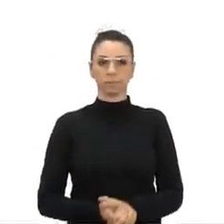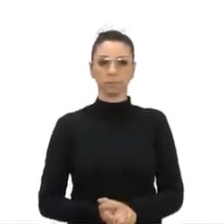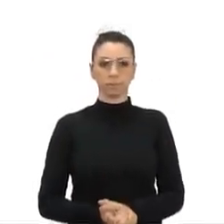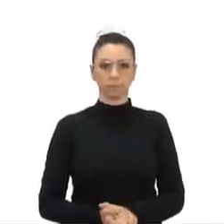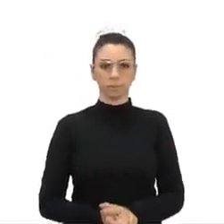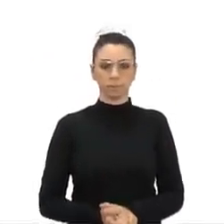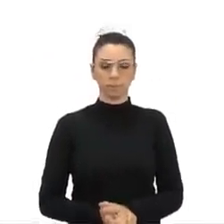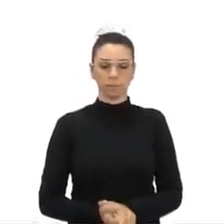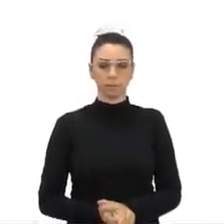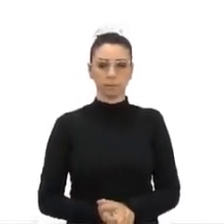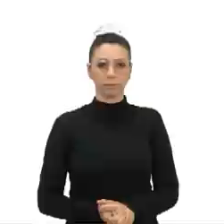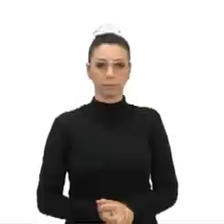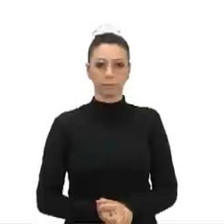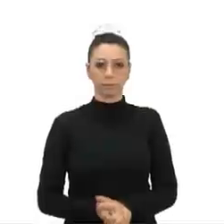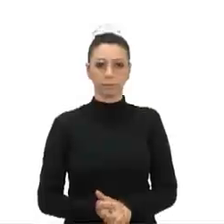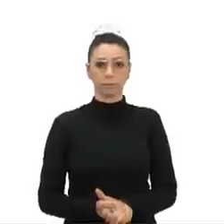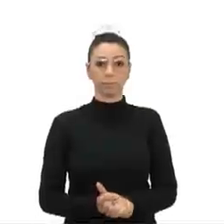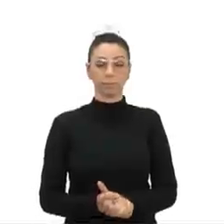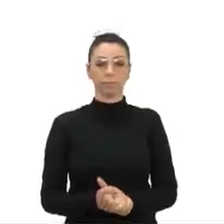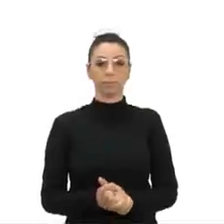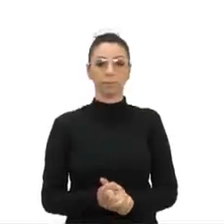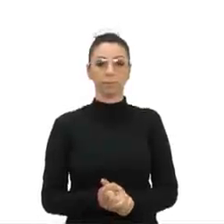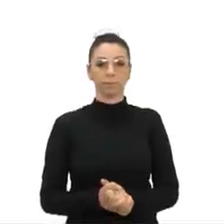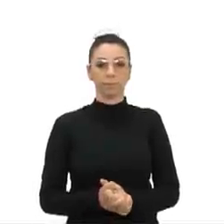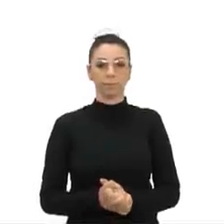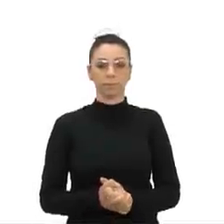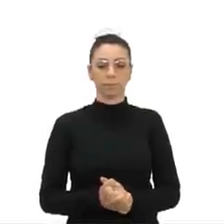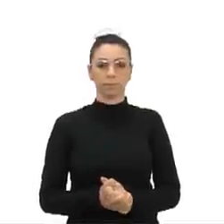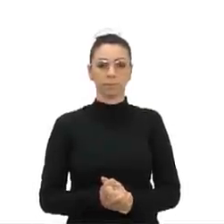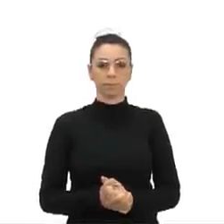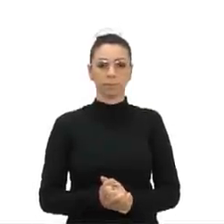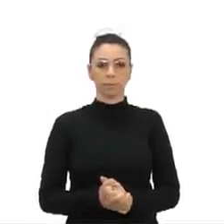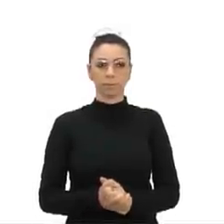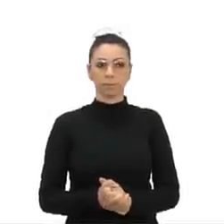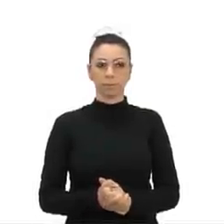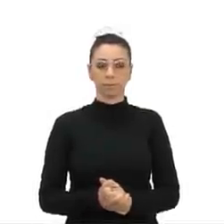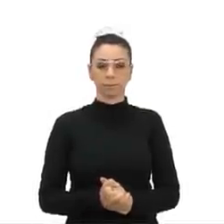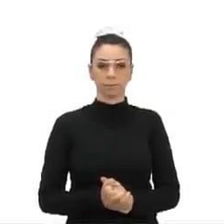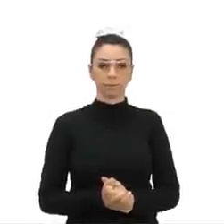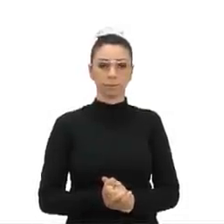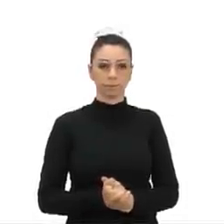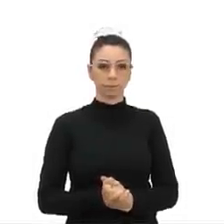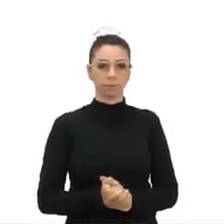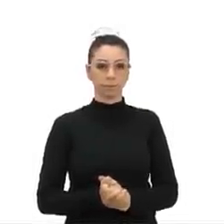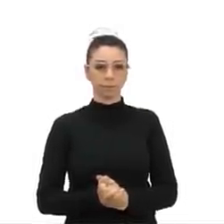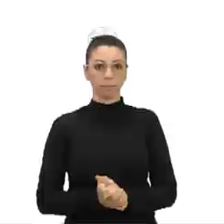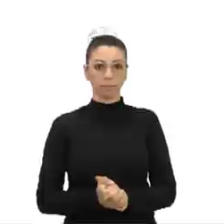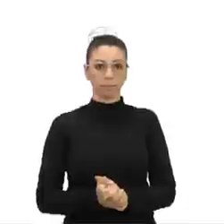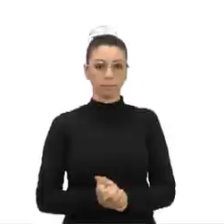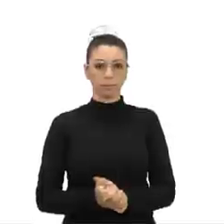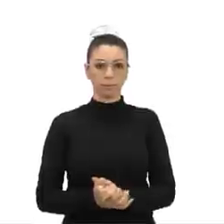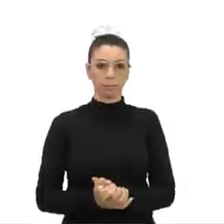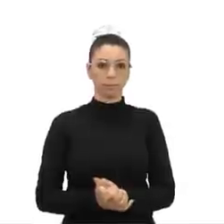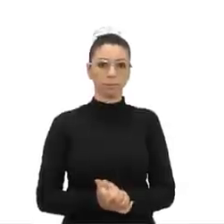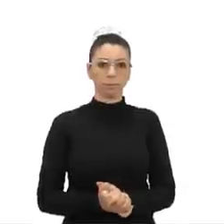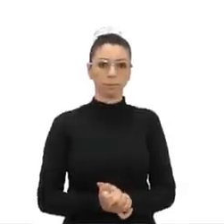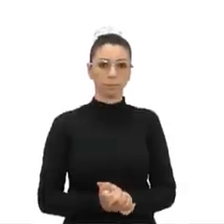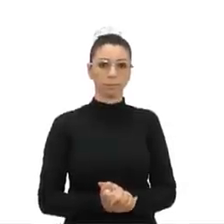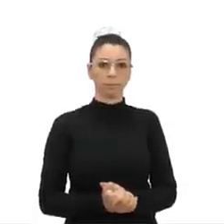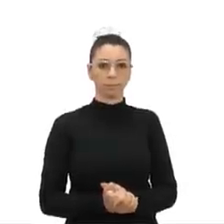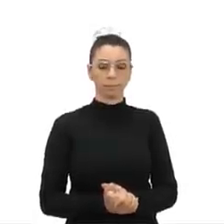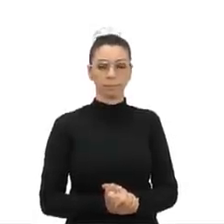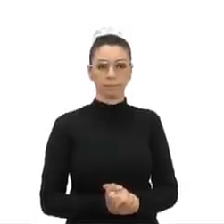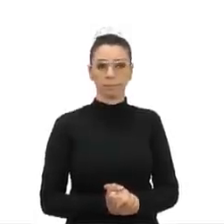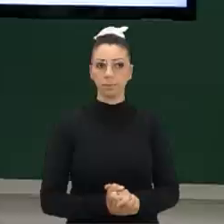a table in this picture. Ou there is a carpet in this